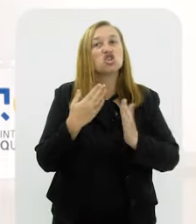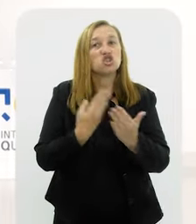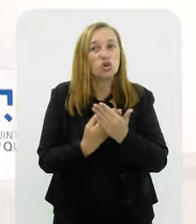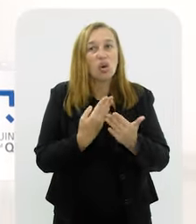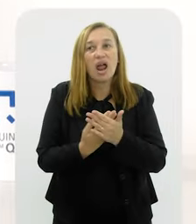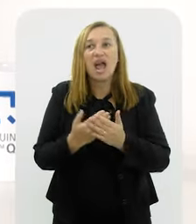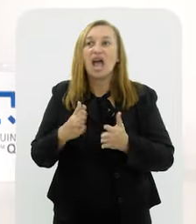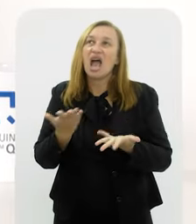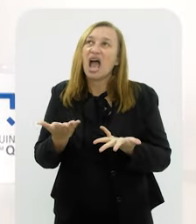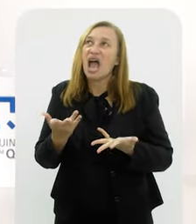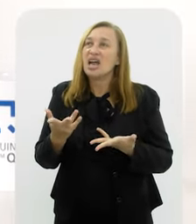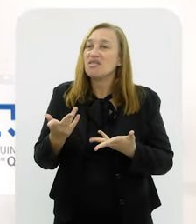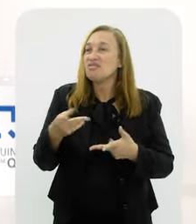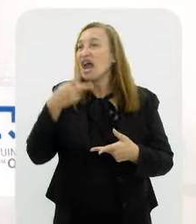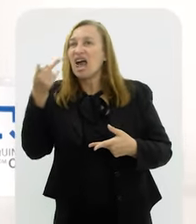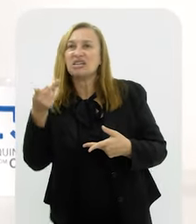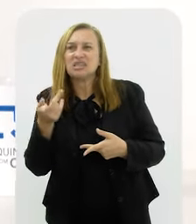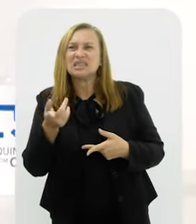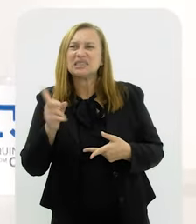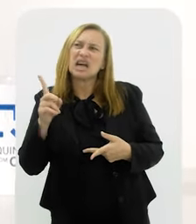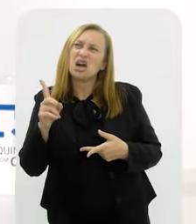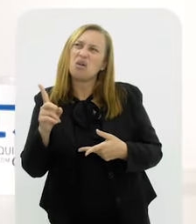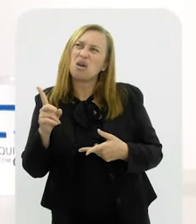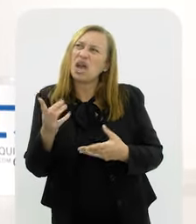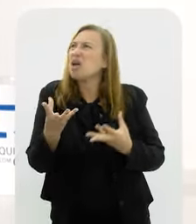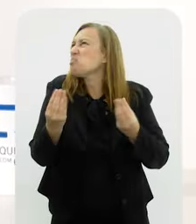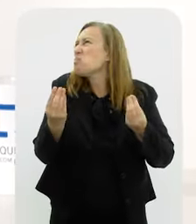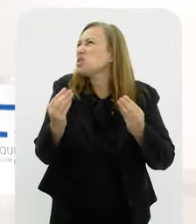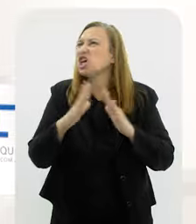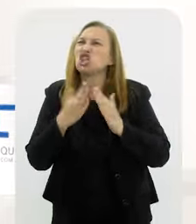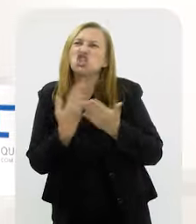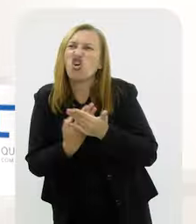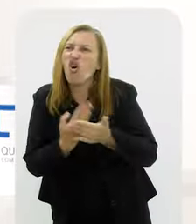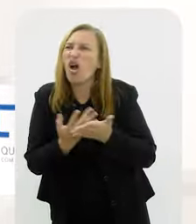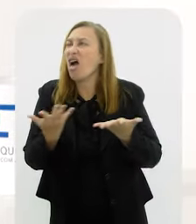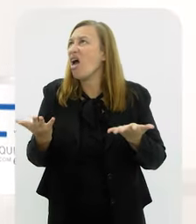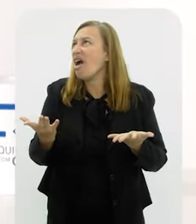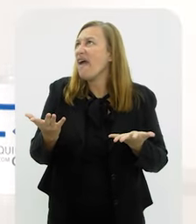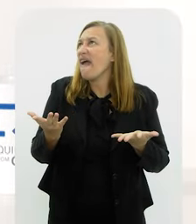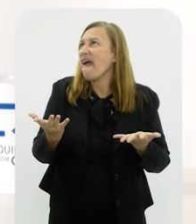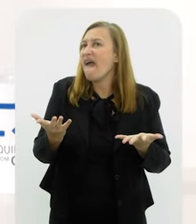Aí começava o comentário, não, mas são muitas escolas,